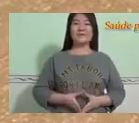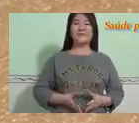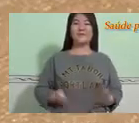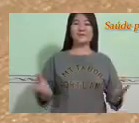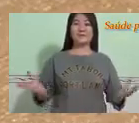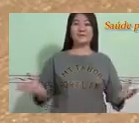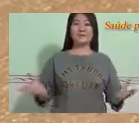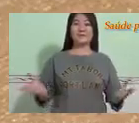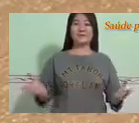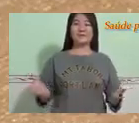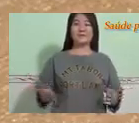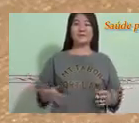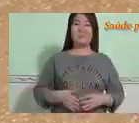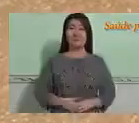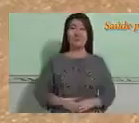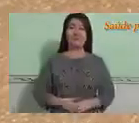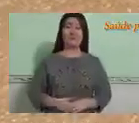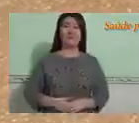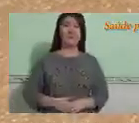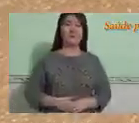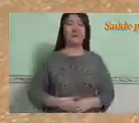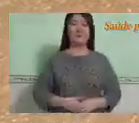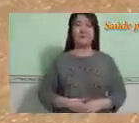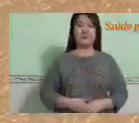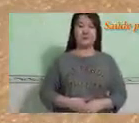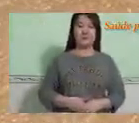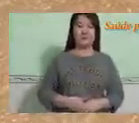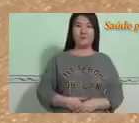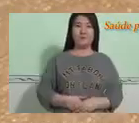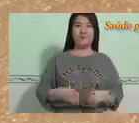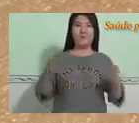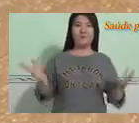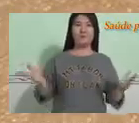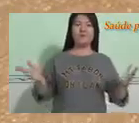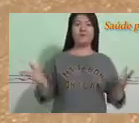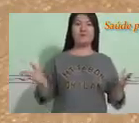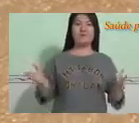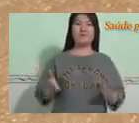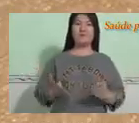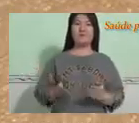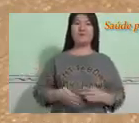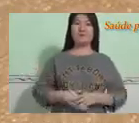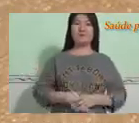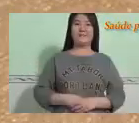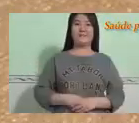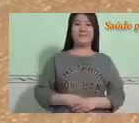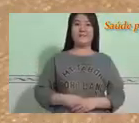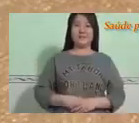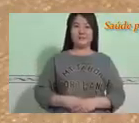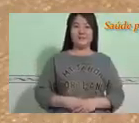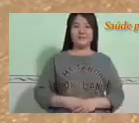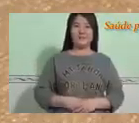fisiológico, desinfete para a região como uma gaze umedecida com iodopovidona ou povidine, por